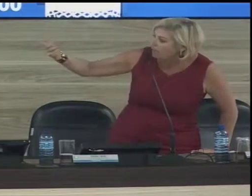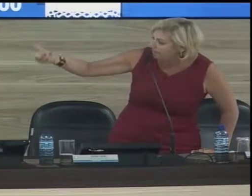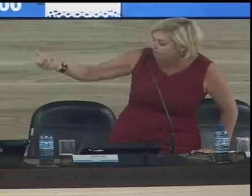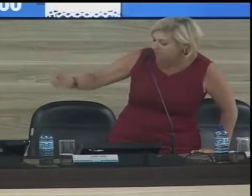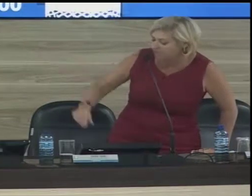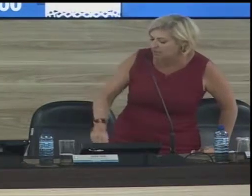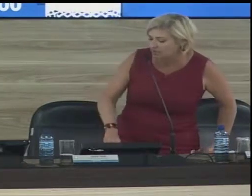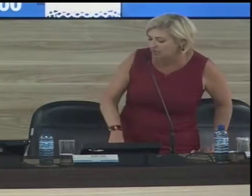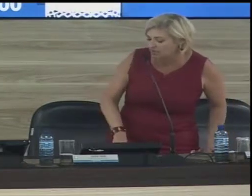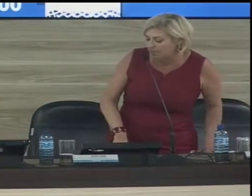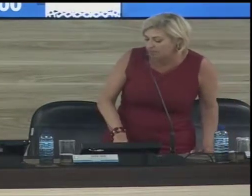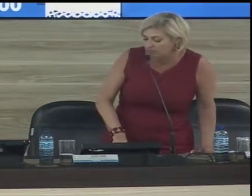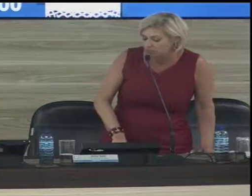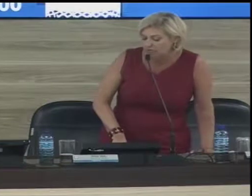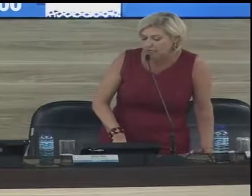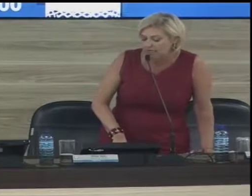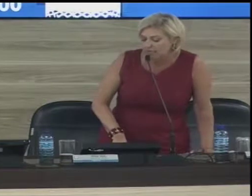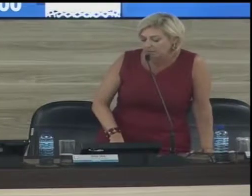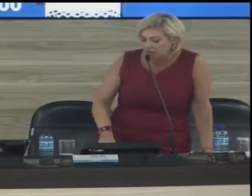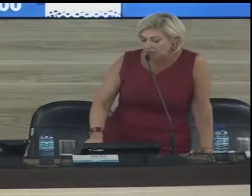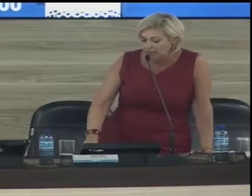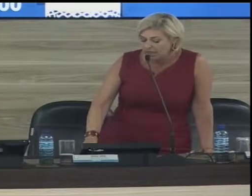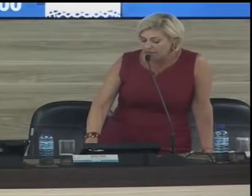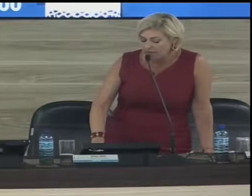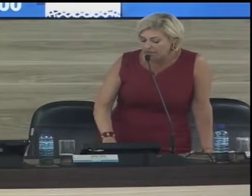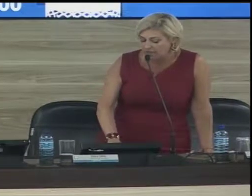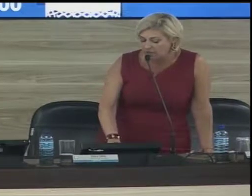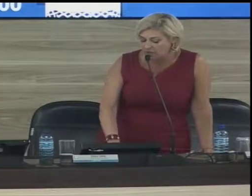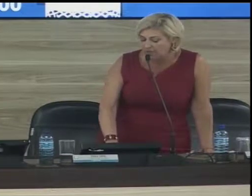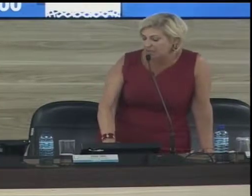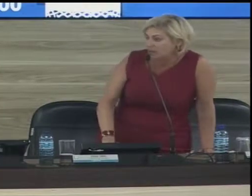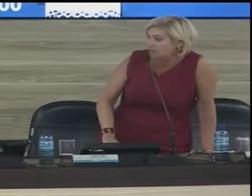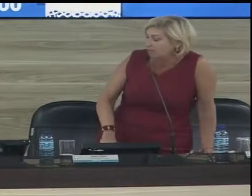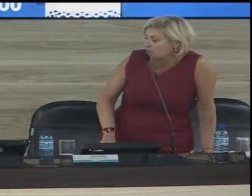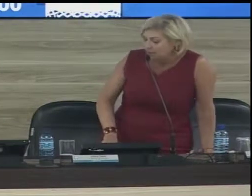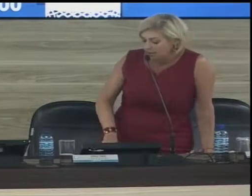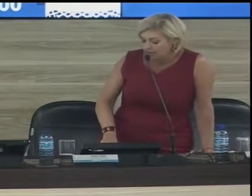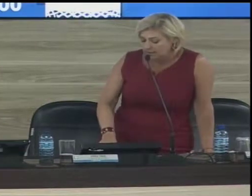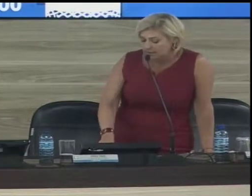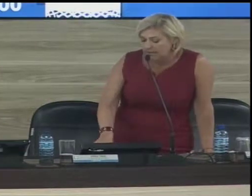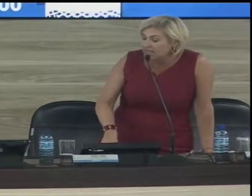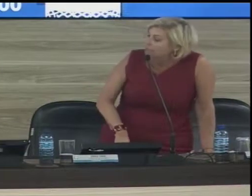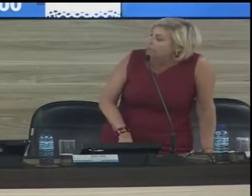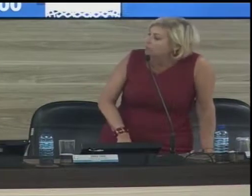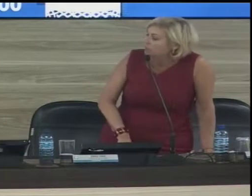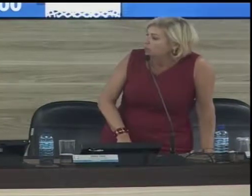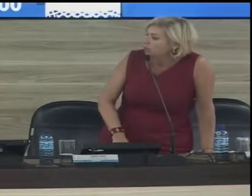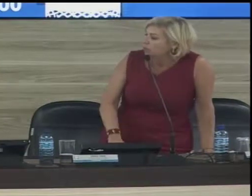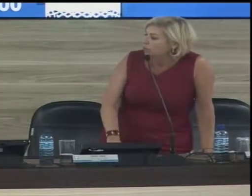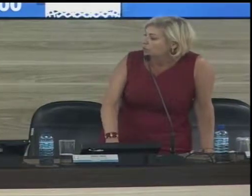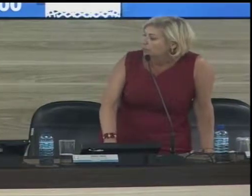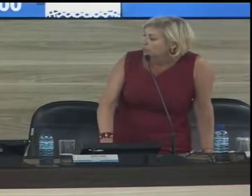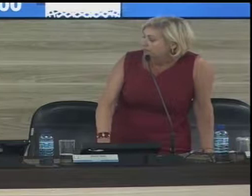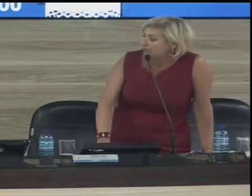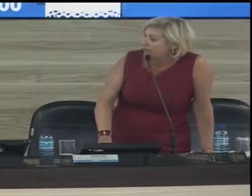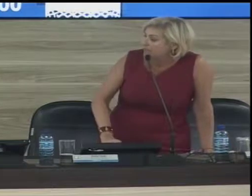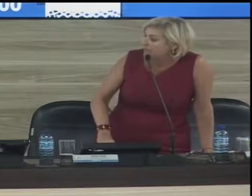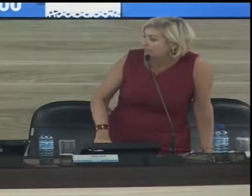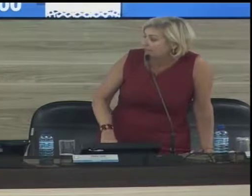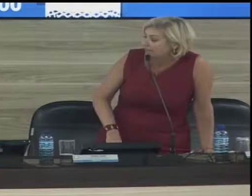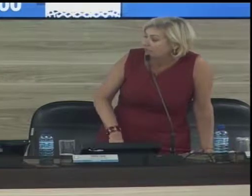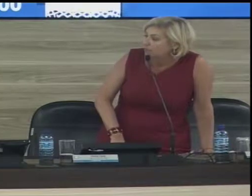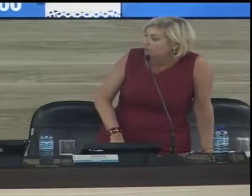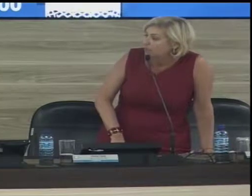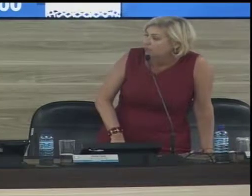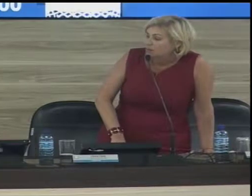E apresento também um requerimento referente a uma situação, na ida ali para a